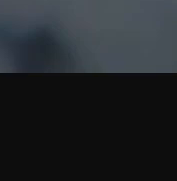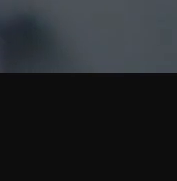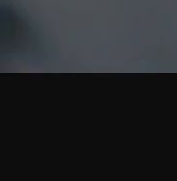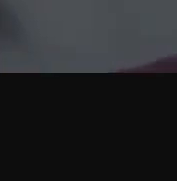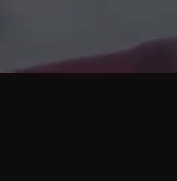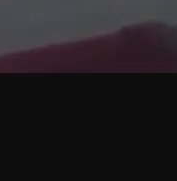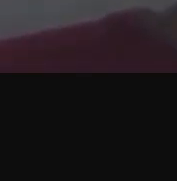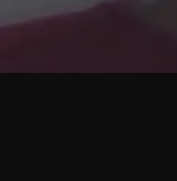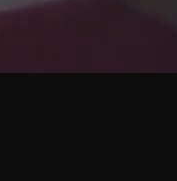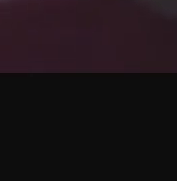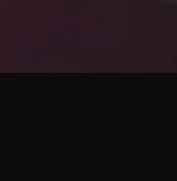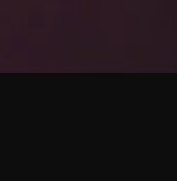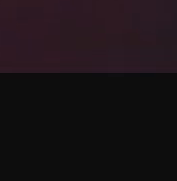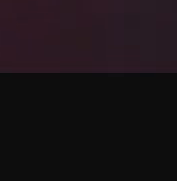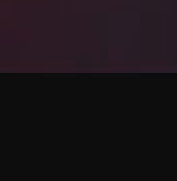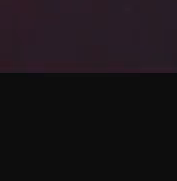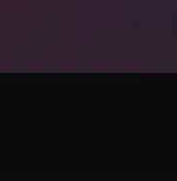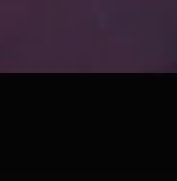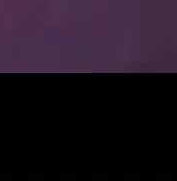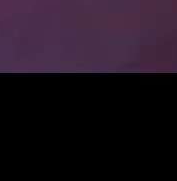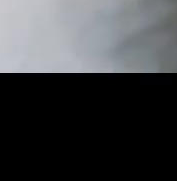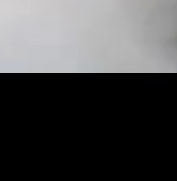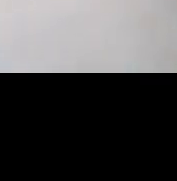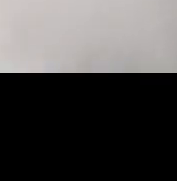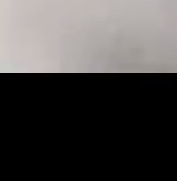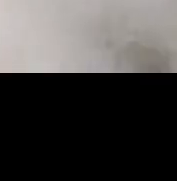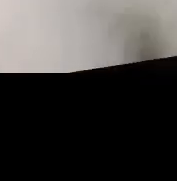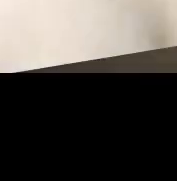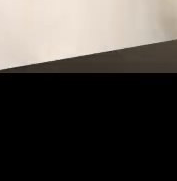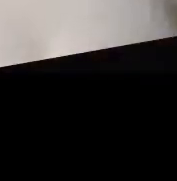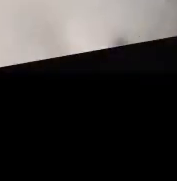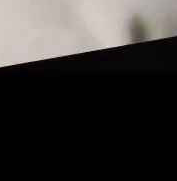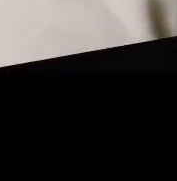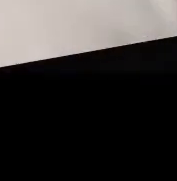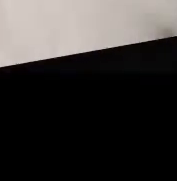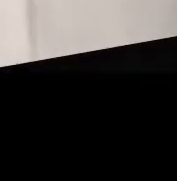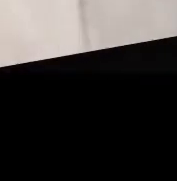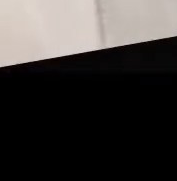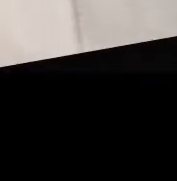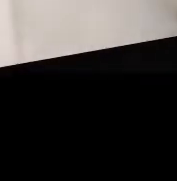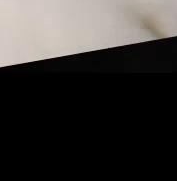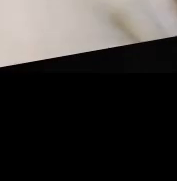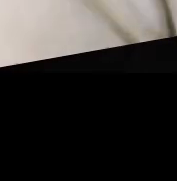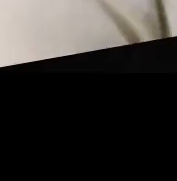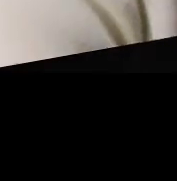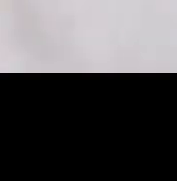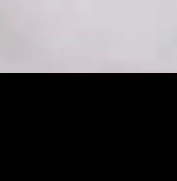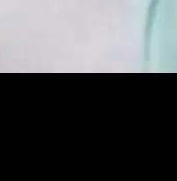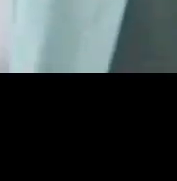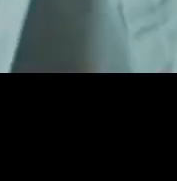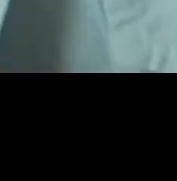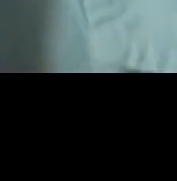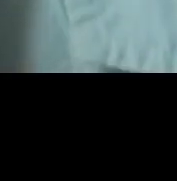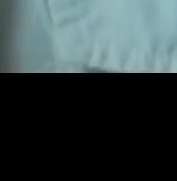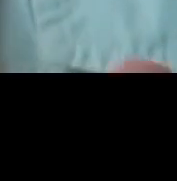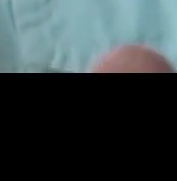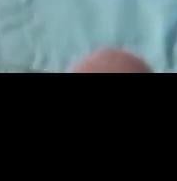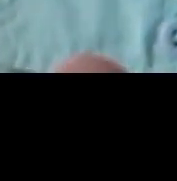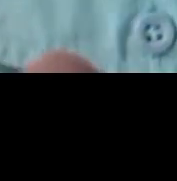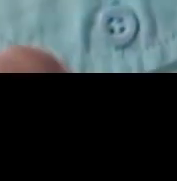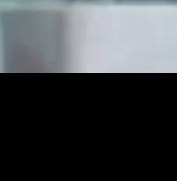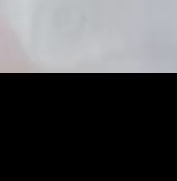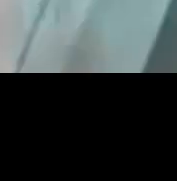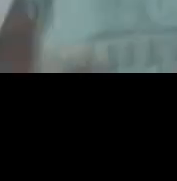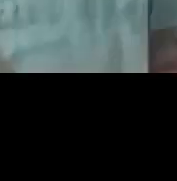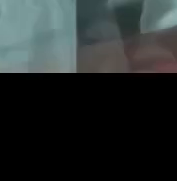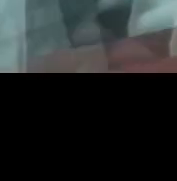720 pessoas que estão fora da escola e do mercado de trabalho do ano acesso à internet para alunos nas